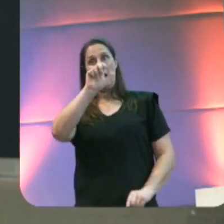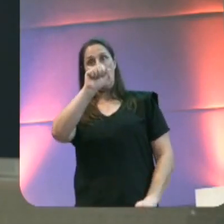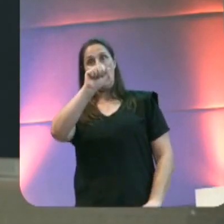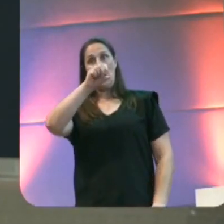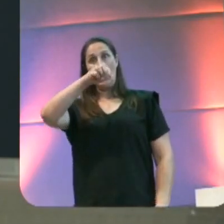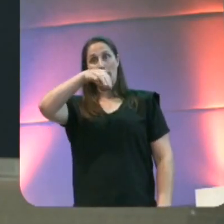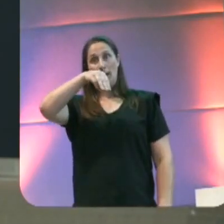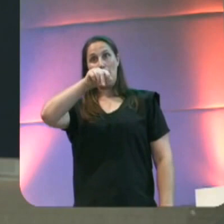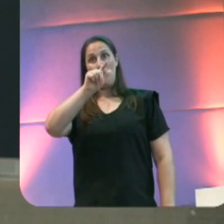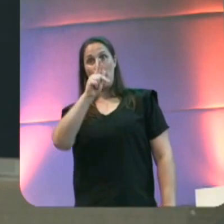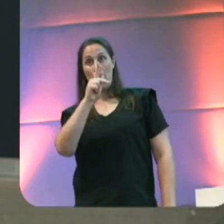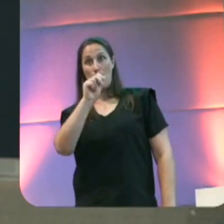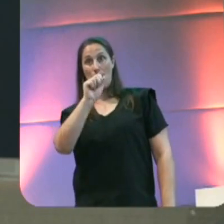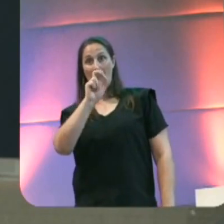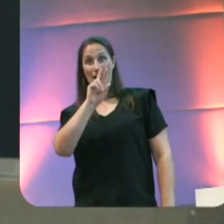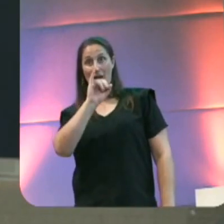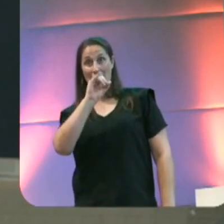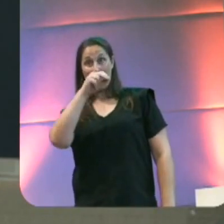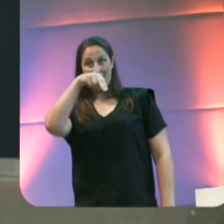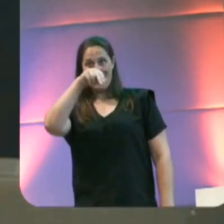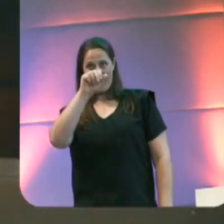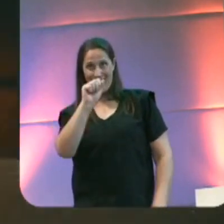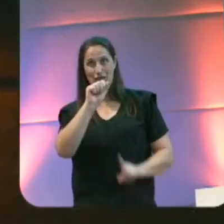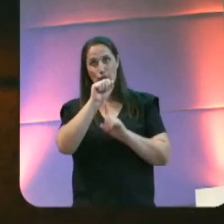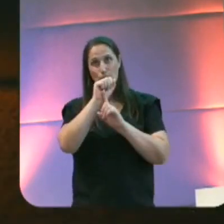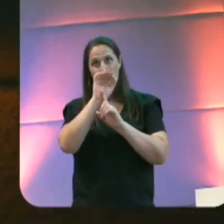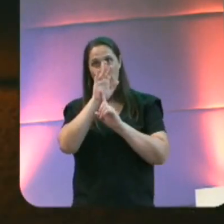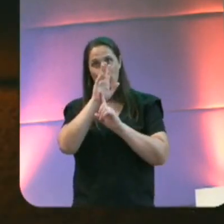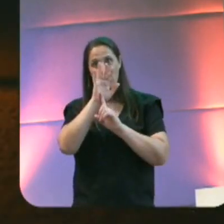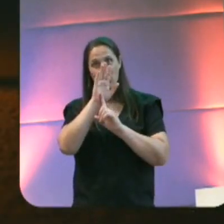não havia óleo para supri-las.